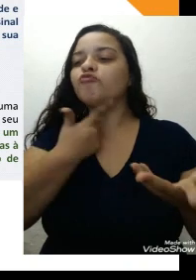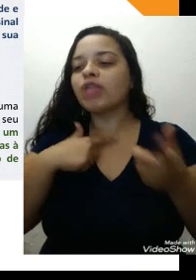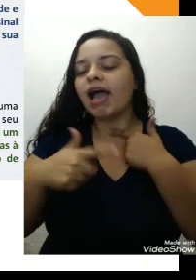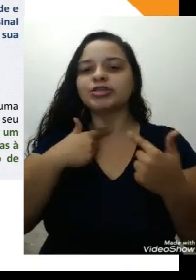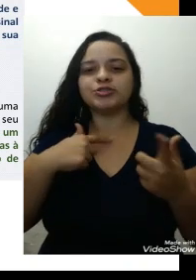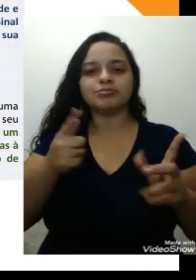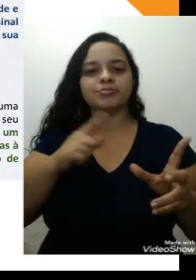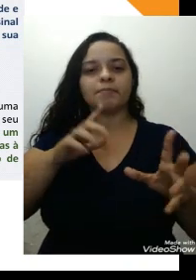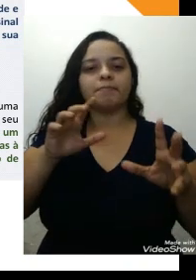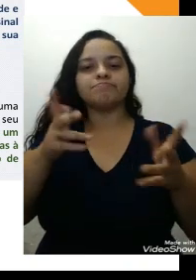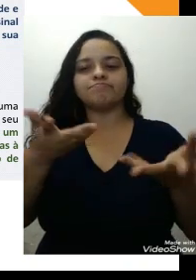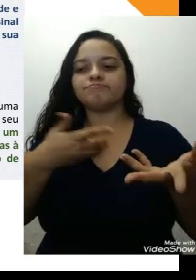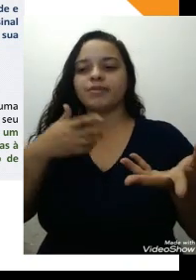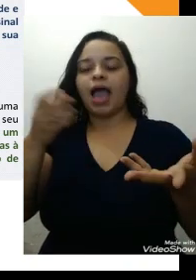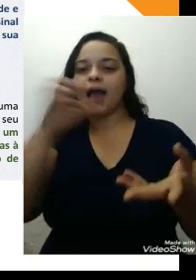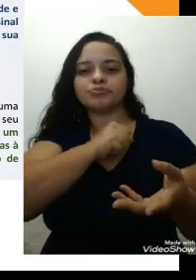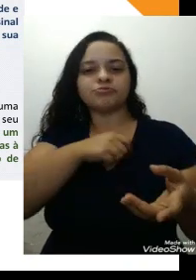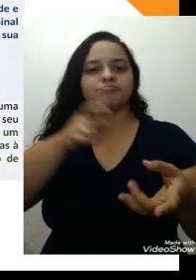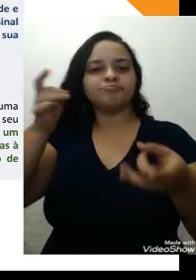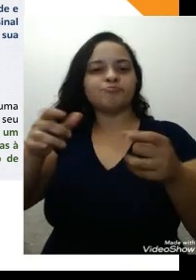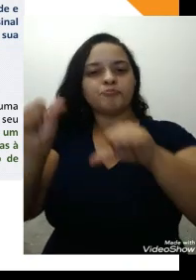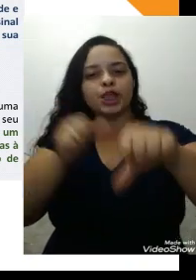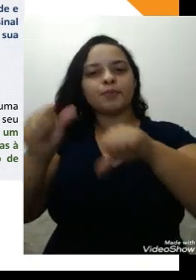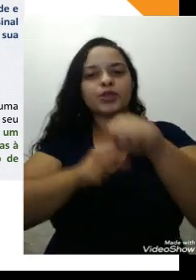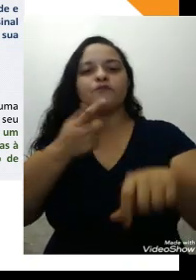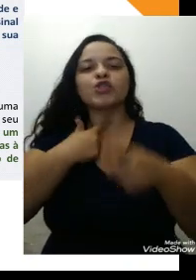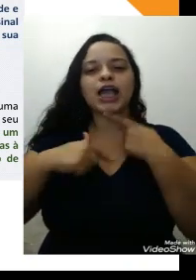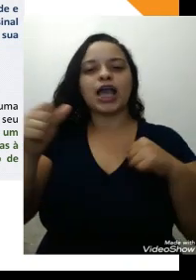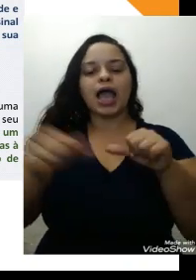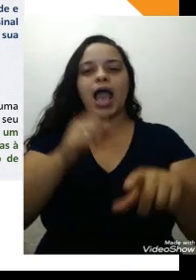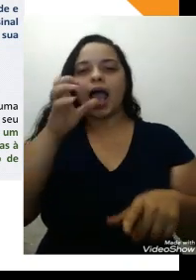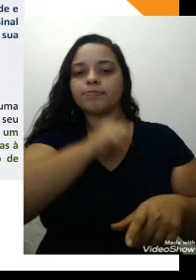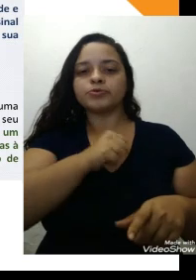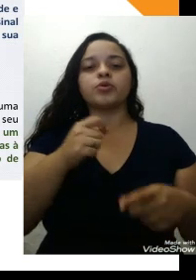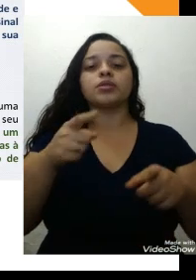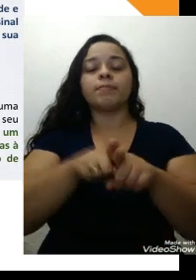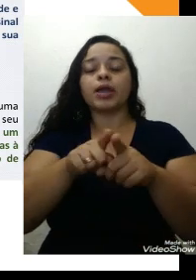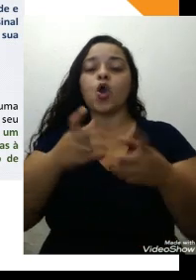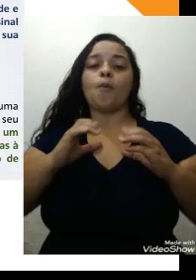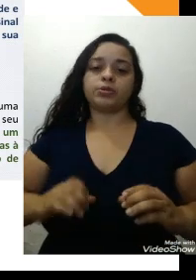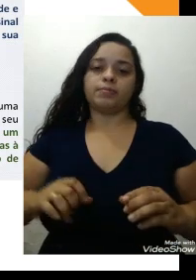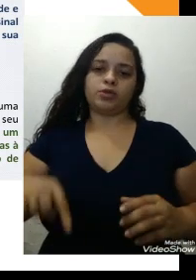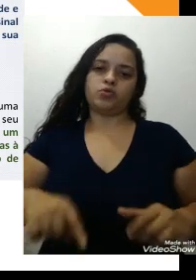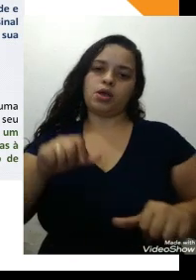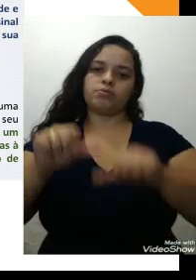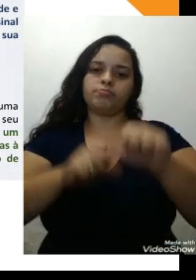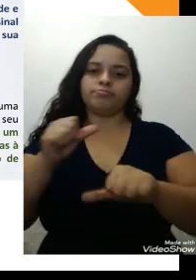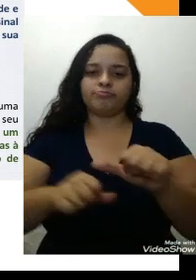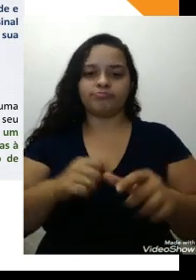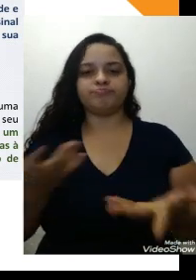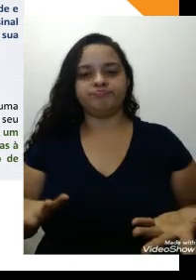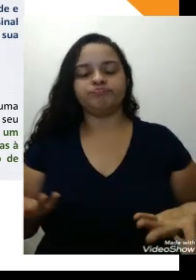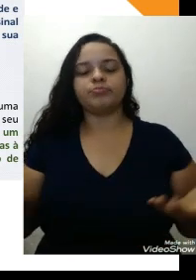importância da tecnologia, a importância das redes sociais e da internet no comportamento da atualidade. Já